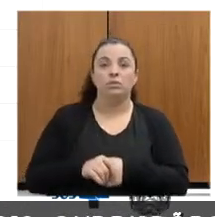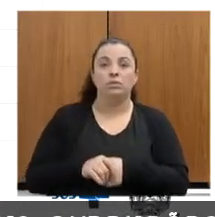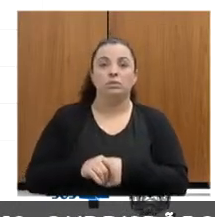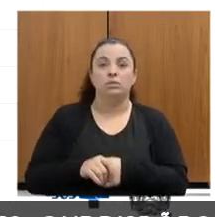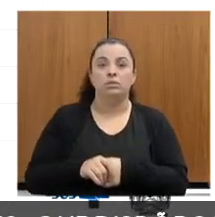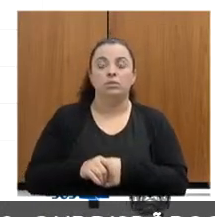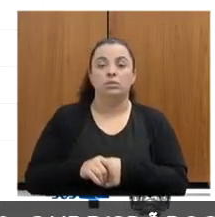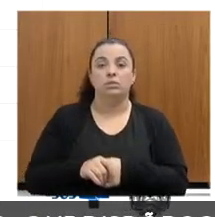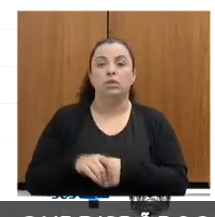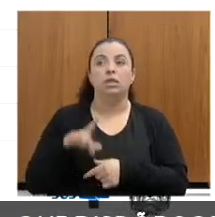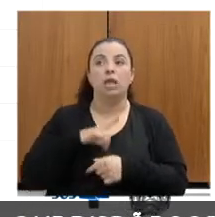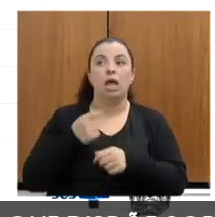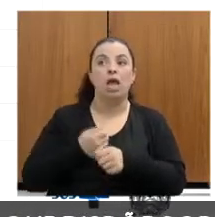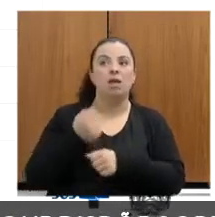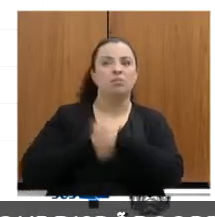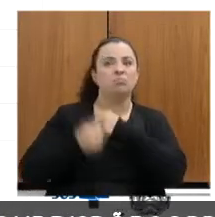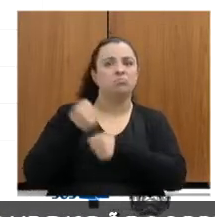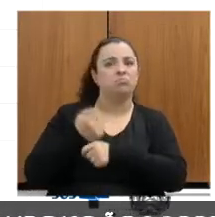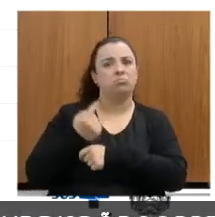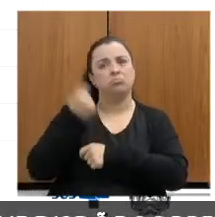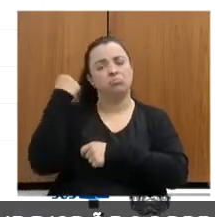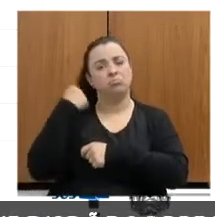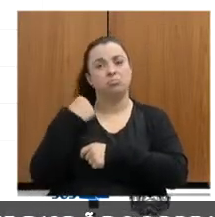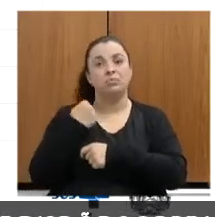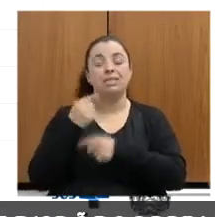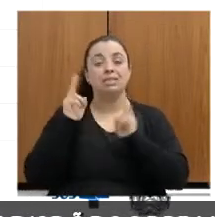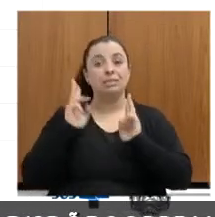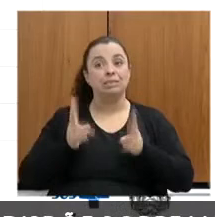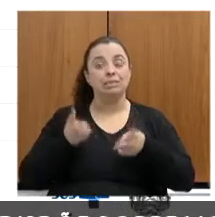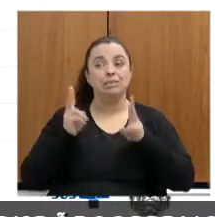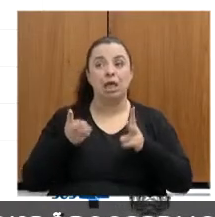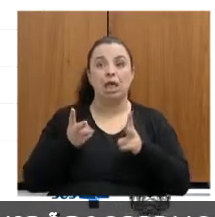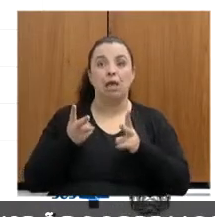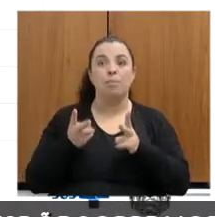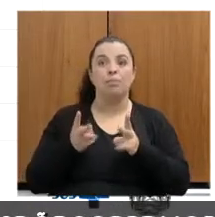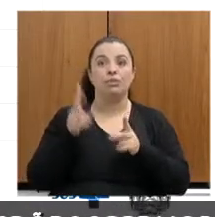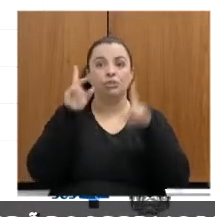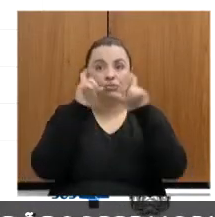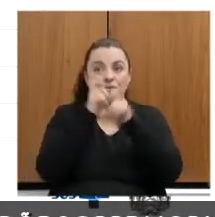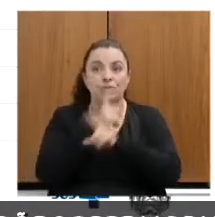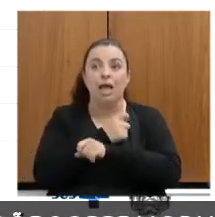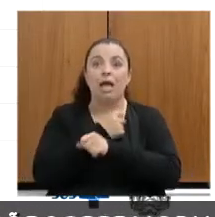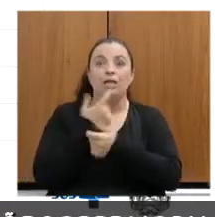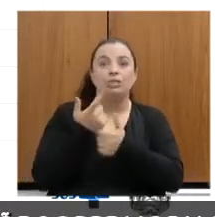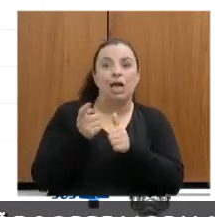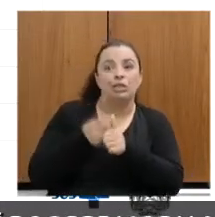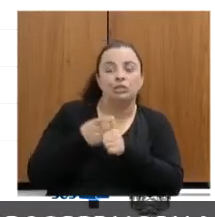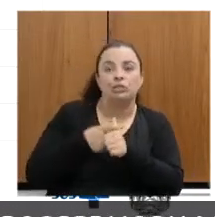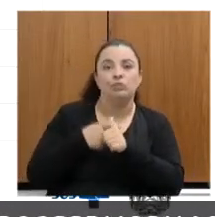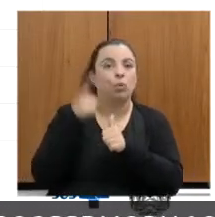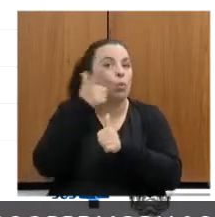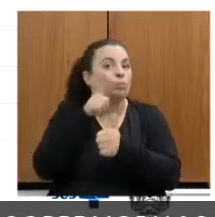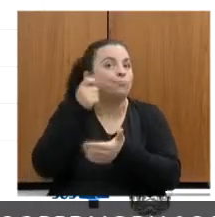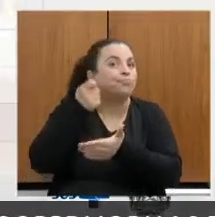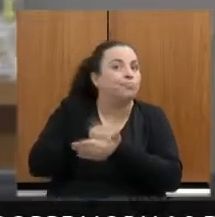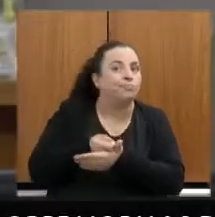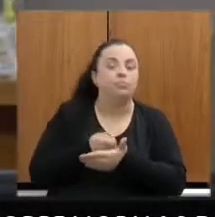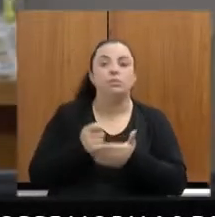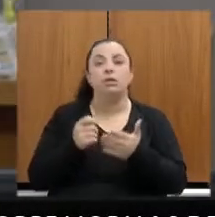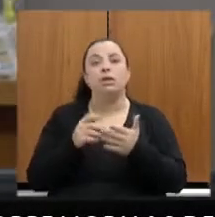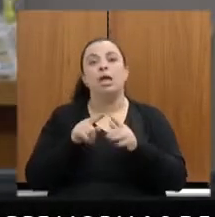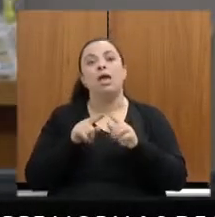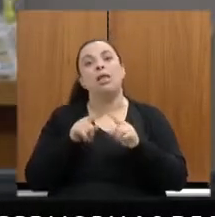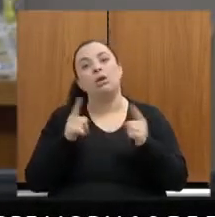Em ambos anteriores Estava sempre correndo atrás da dívida então a gente